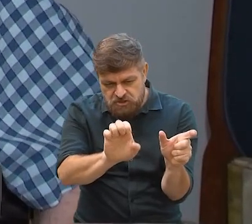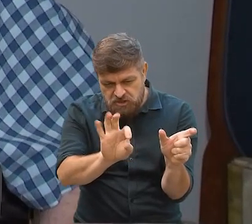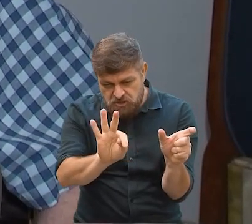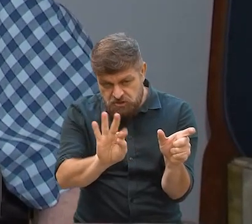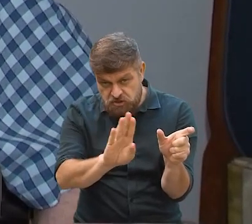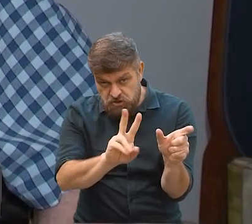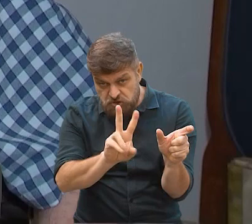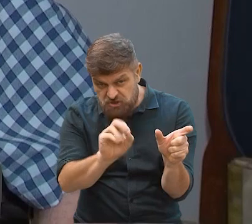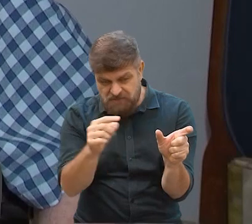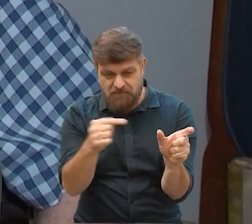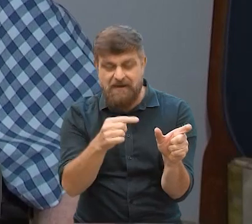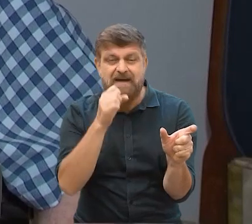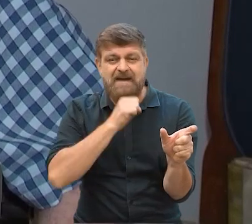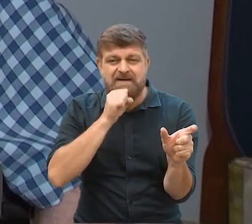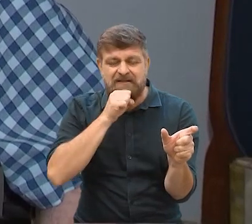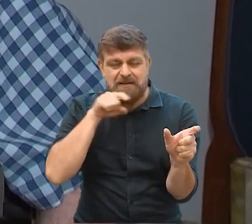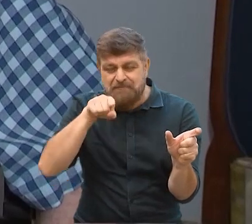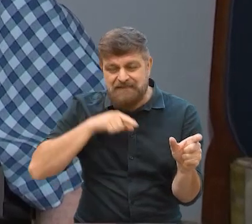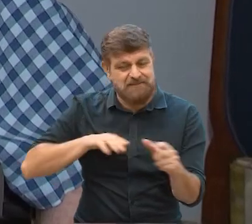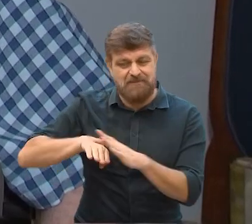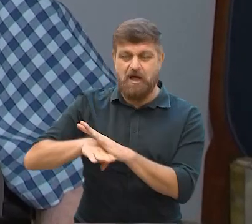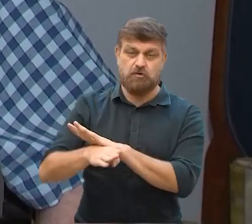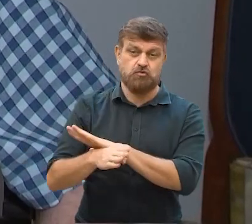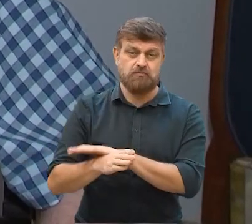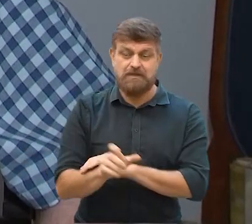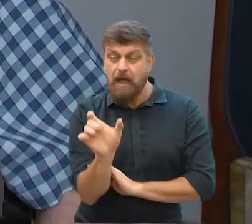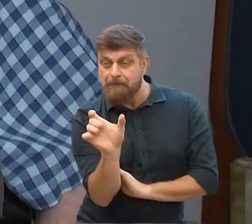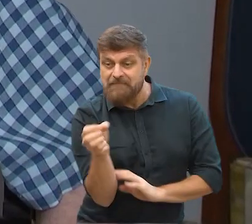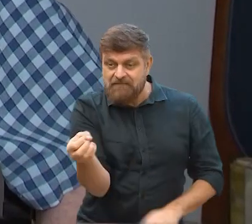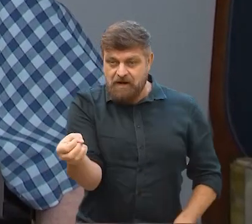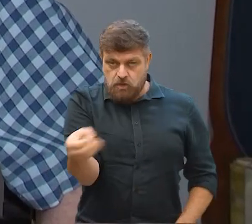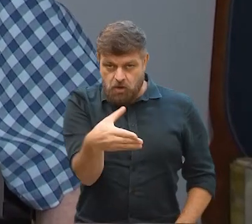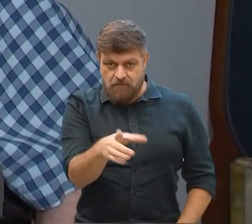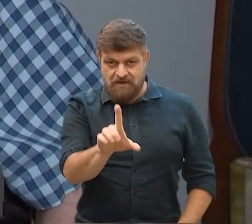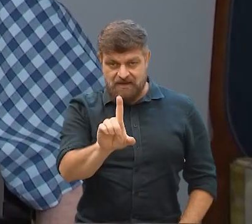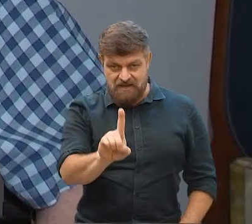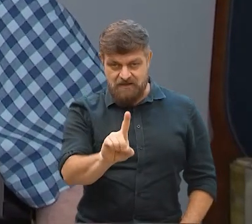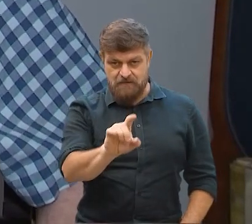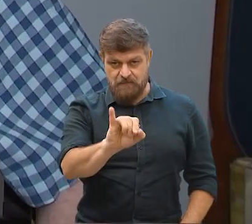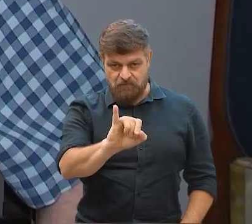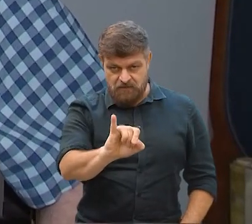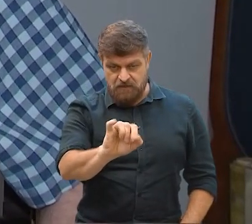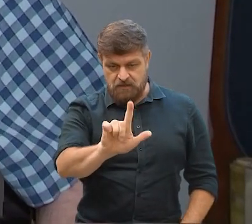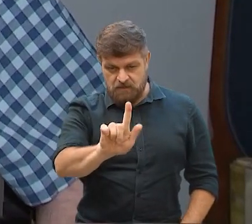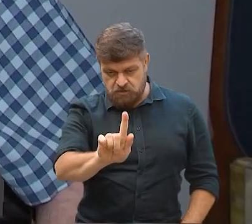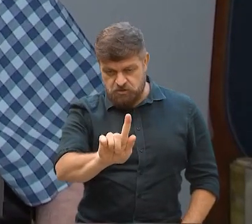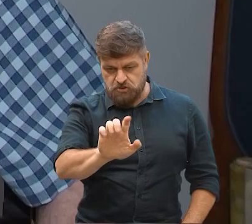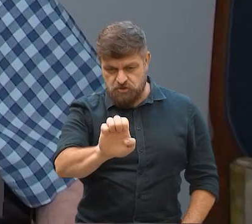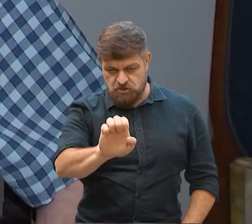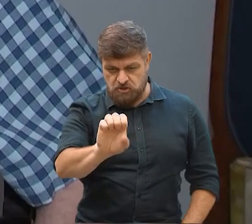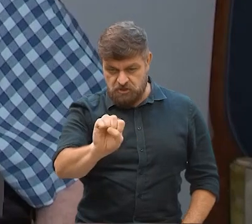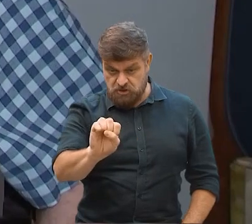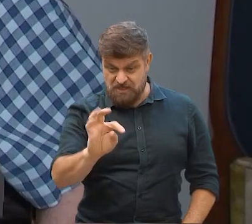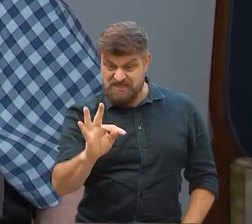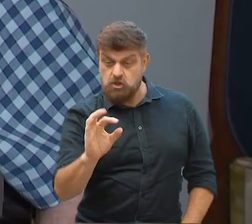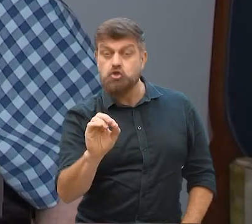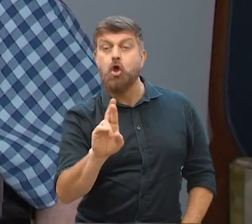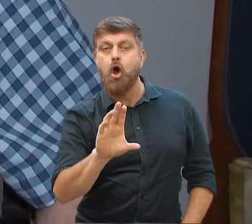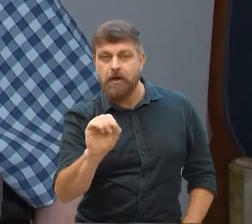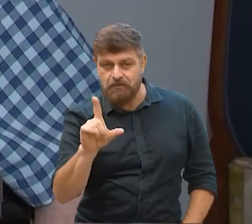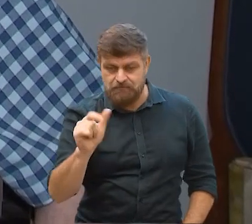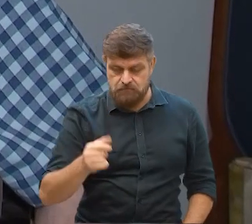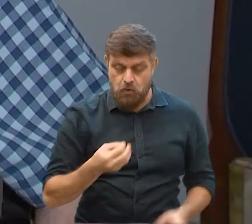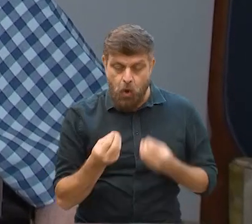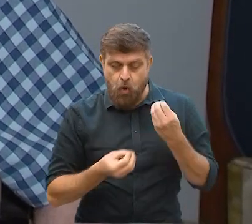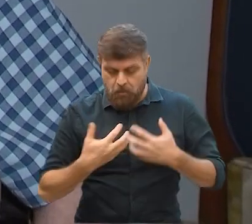digestivo, etc. Mas parece que o nome ainda não pegou muito, mas aos poucos vai se adaptando. O funcionamento do aparelho digestivo